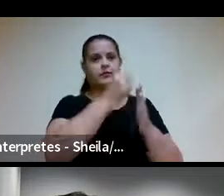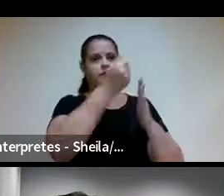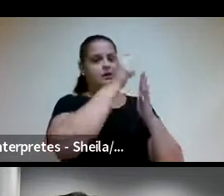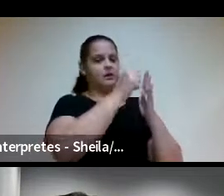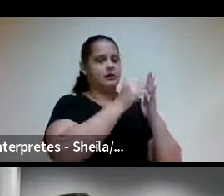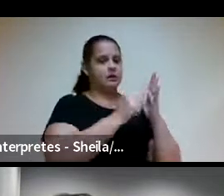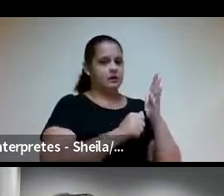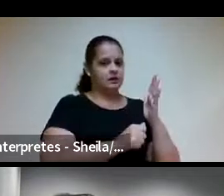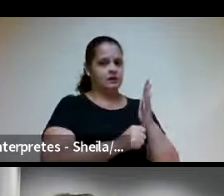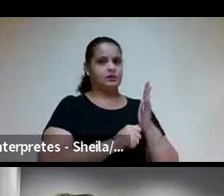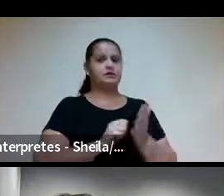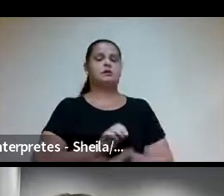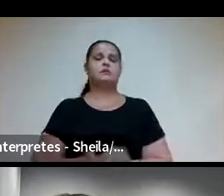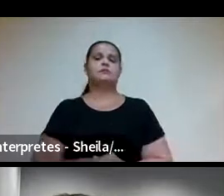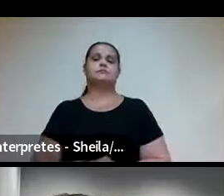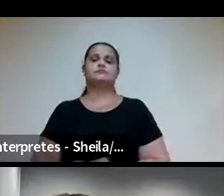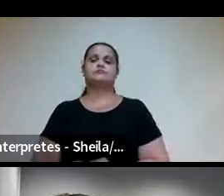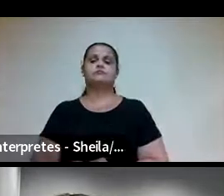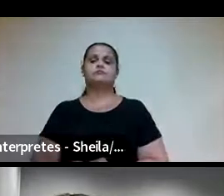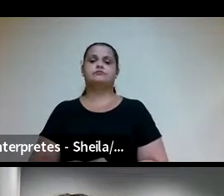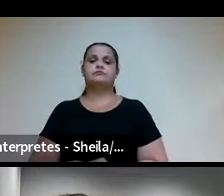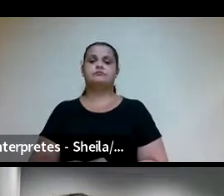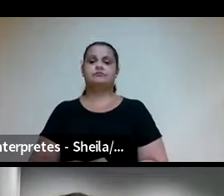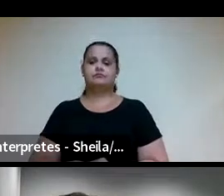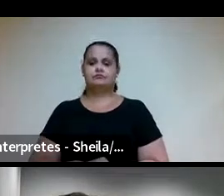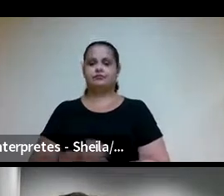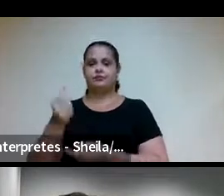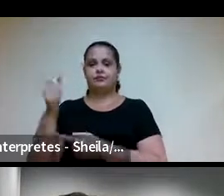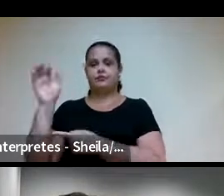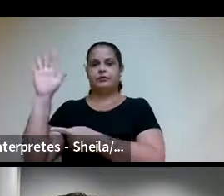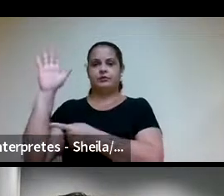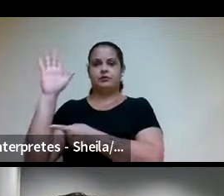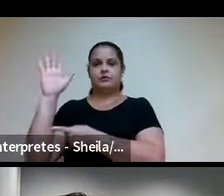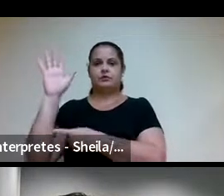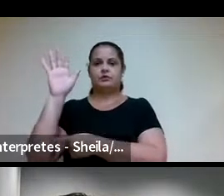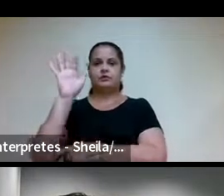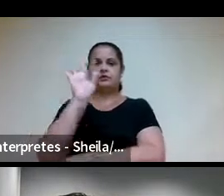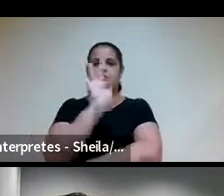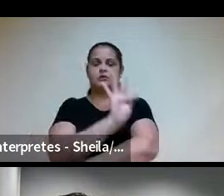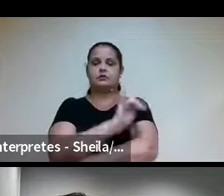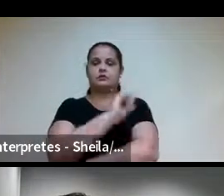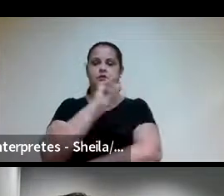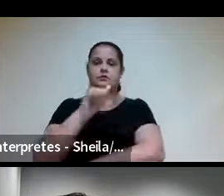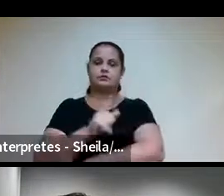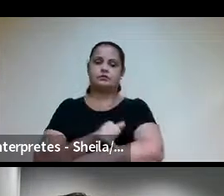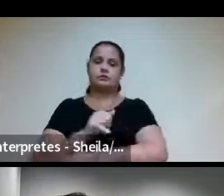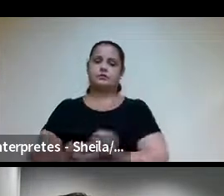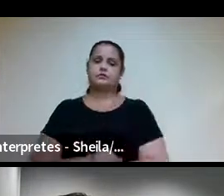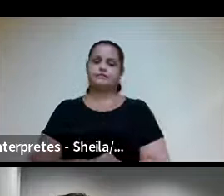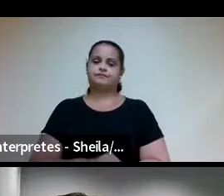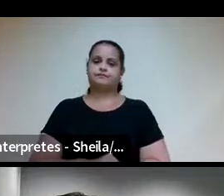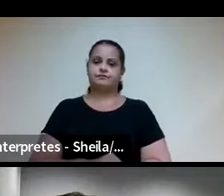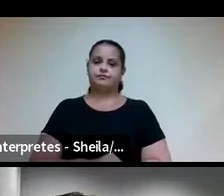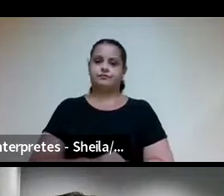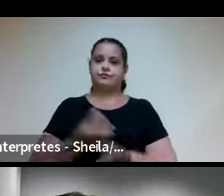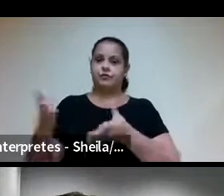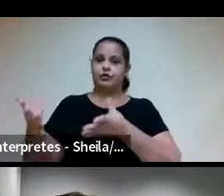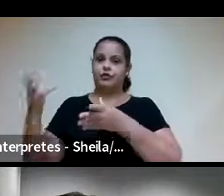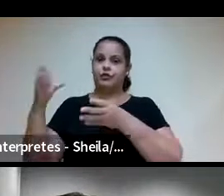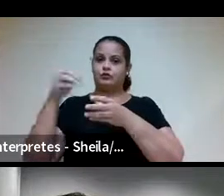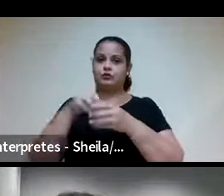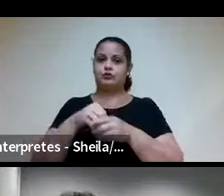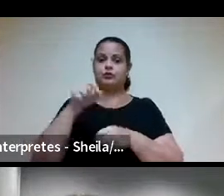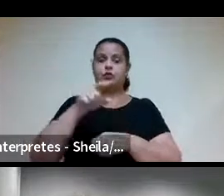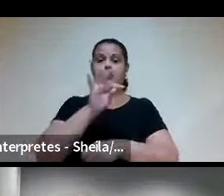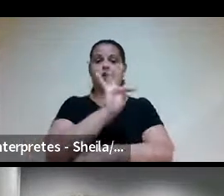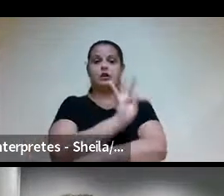essas considerações. Senhor presidente, pela ordem também, se você Fernando, permite. Com a palavra. Um complemento, doutor Tiziano, ao que o